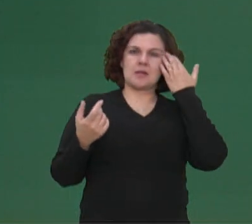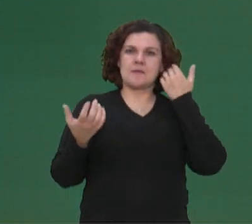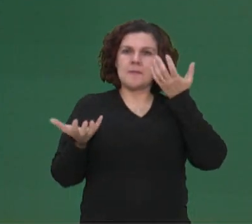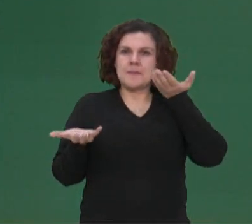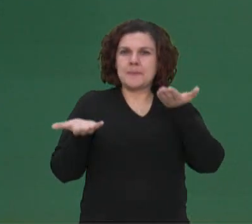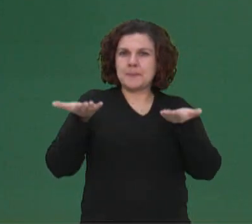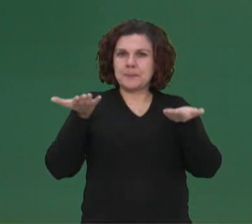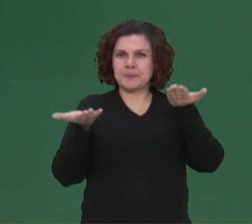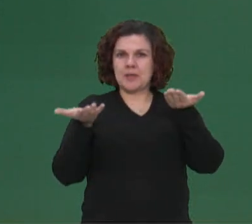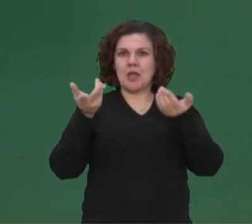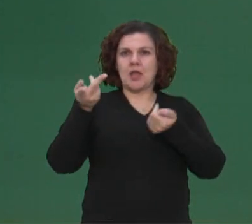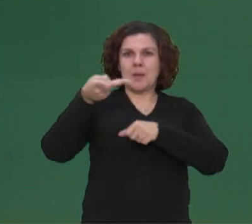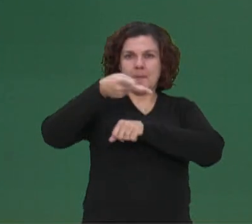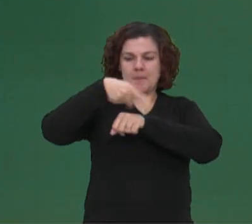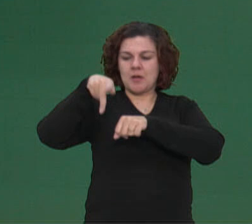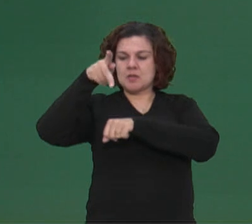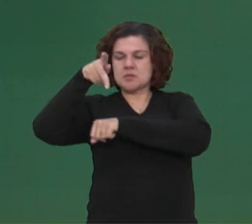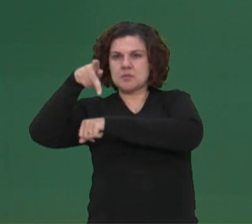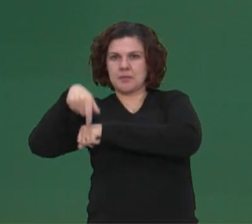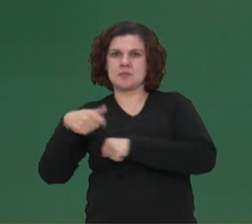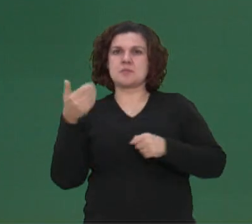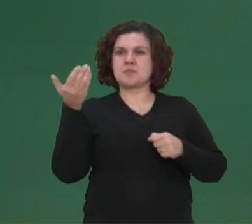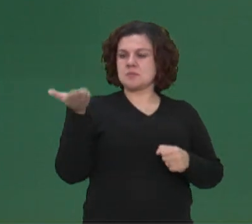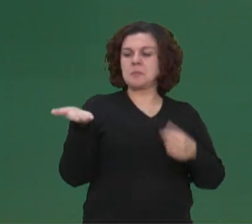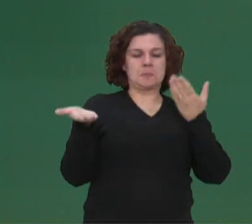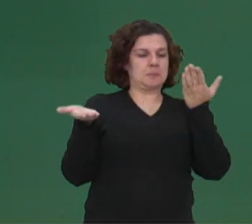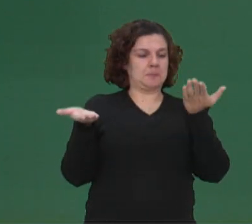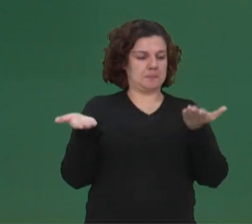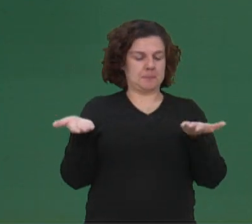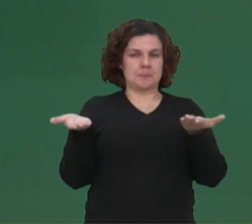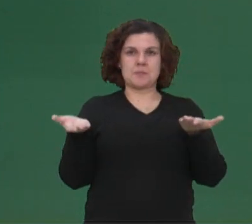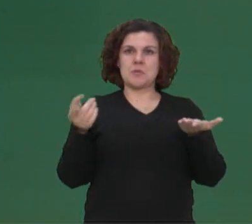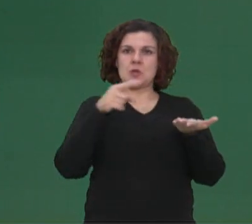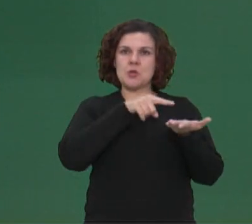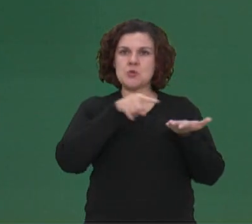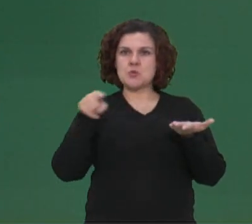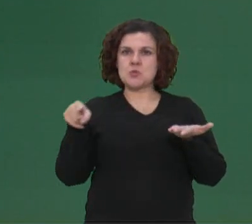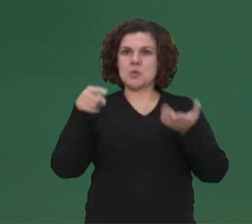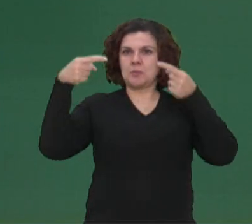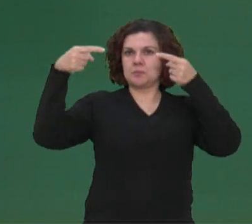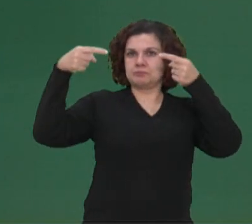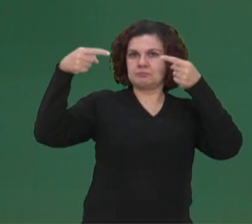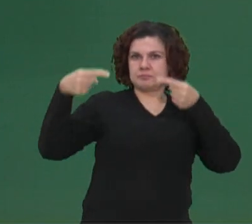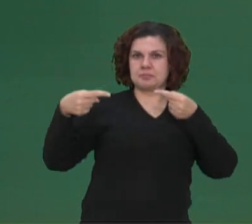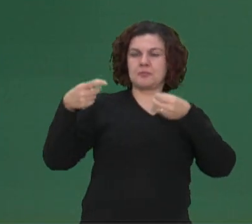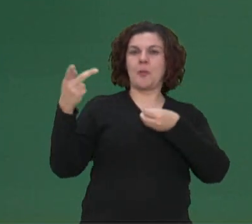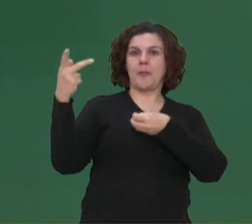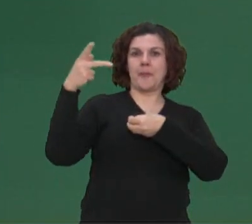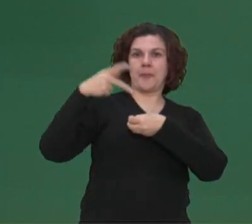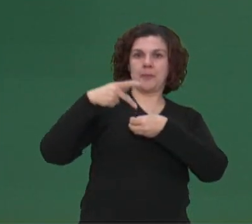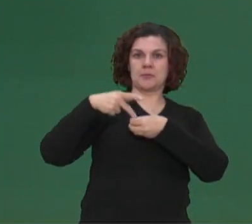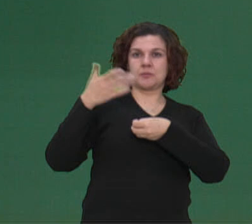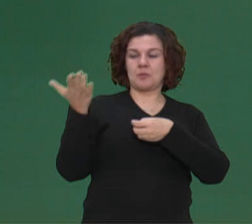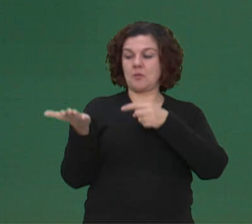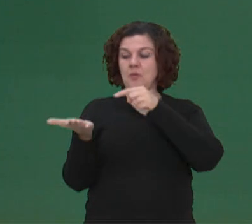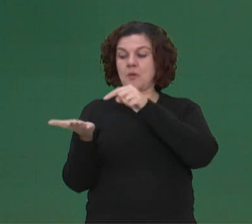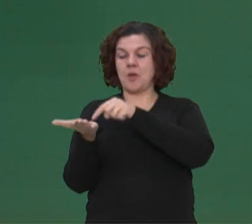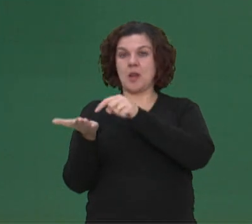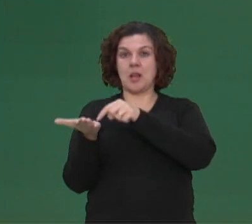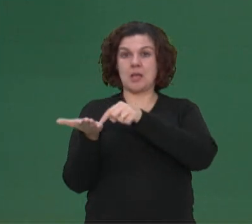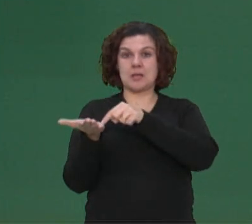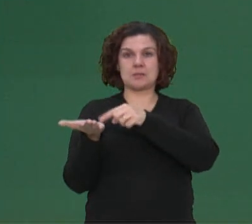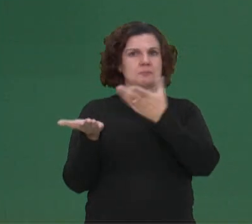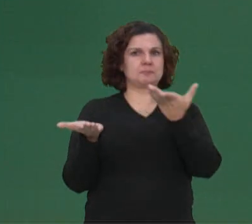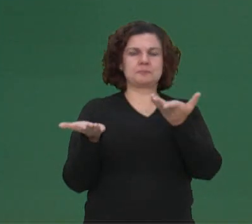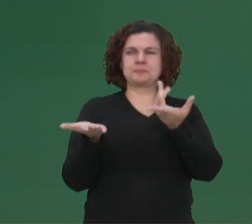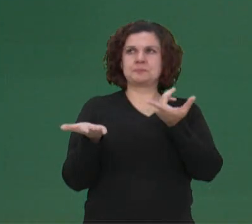Imagine que eu tenho dois países, o país A e o país B, e ambos competem na venda de petróleo. Esse aqui vende o barril de